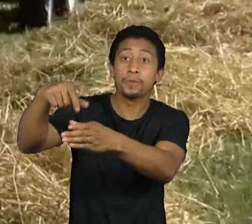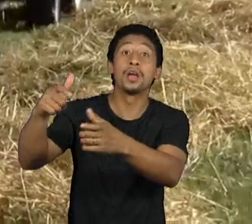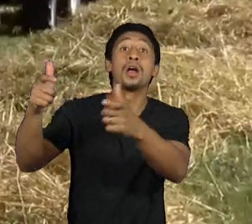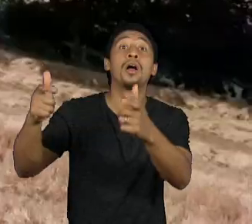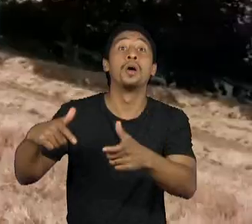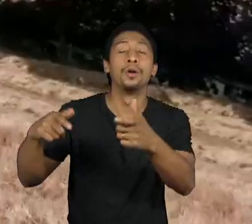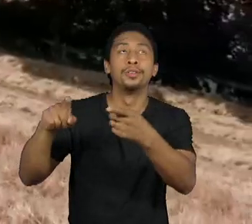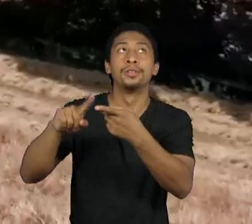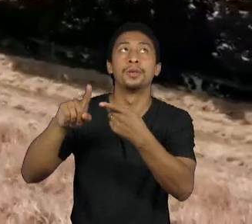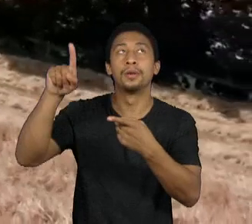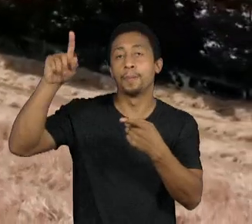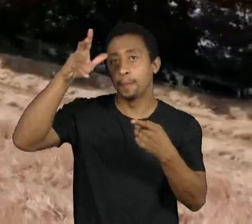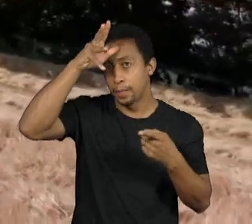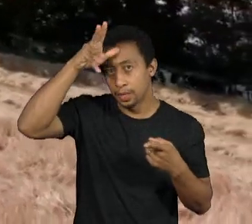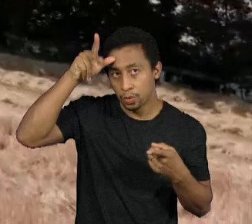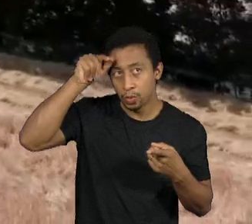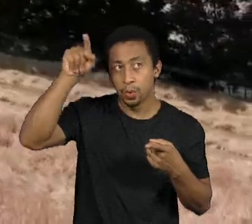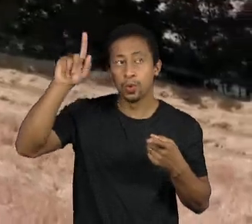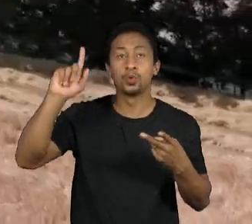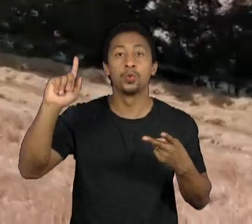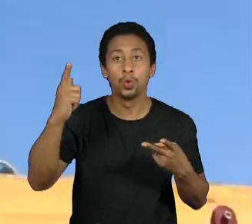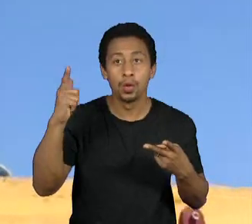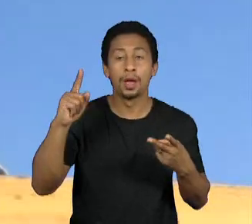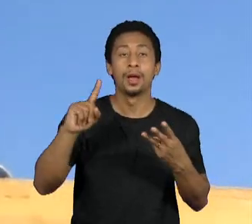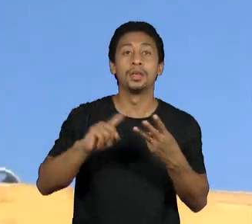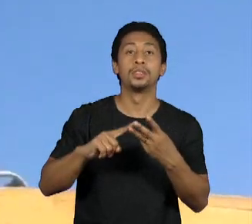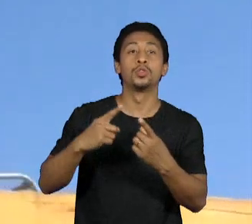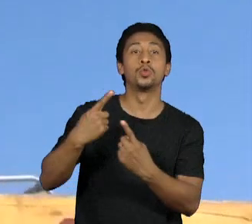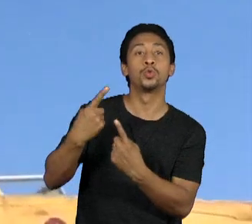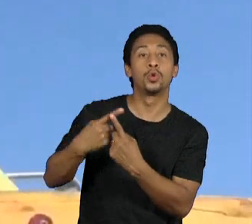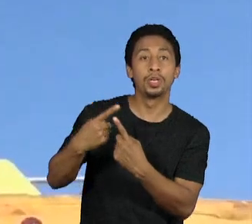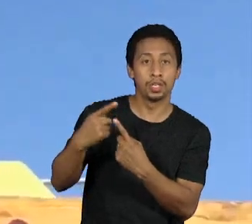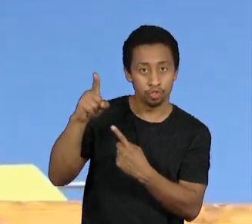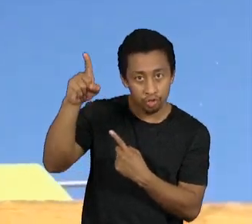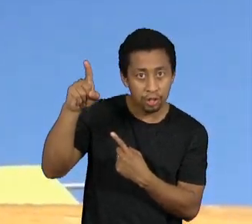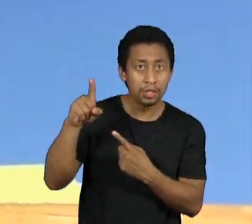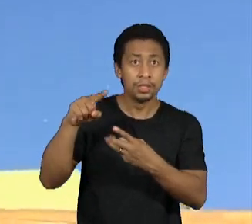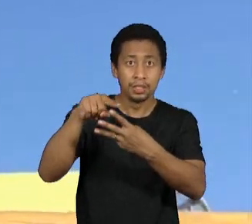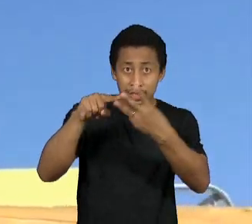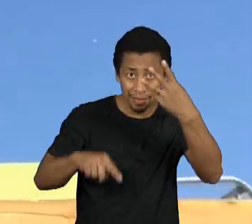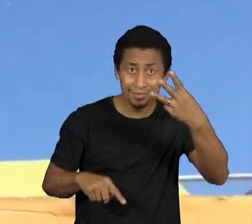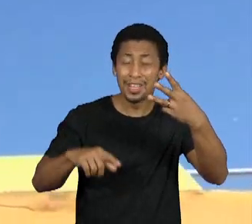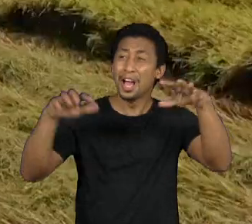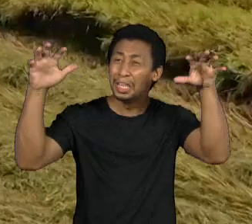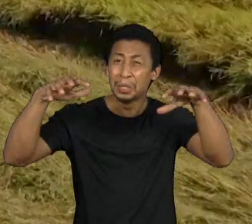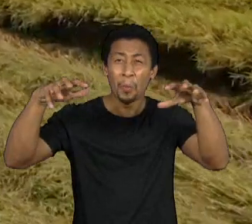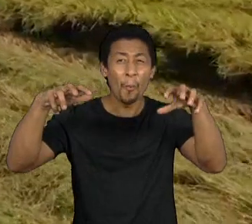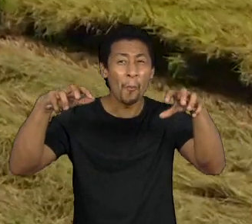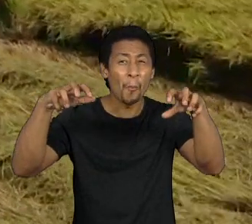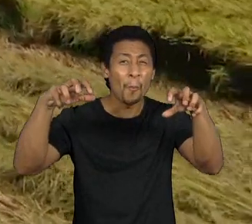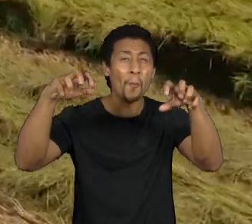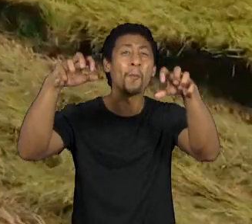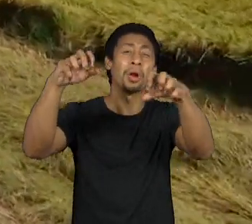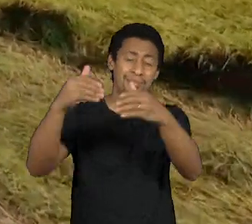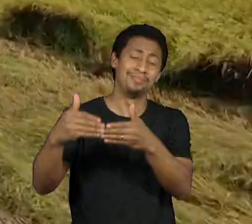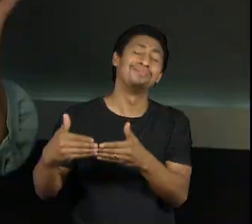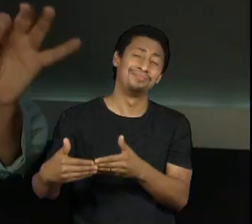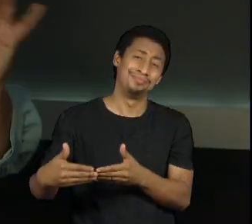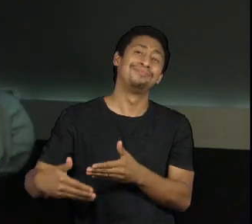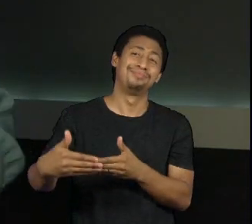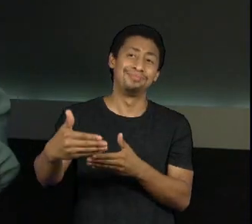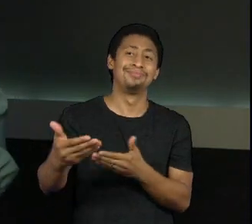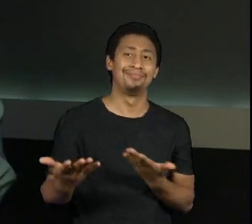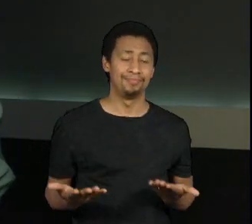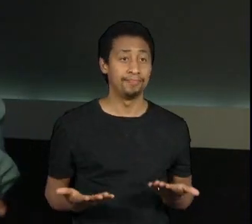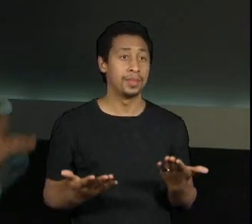Mato Grosso, Goiás, Tocantins, vão se tornar regiões muito mais secas do que nós temos hoje. Qual